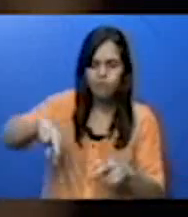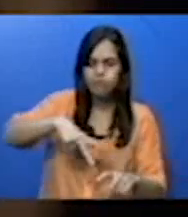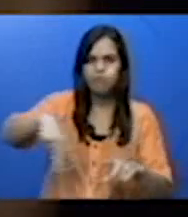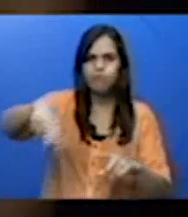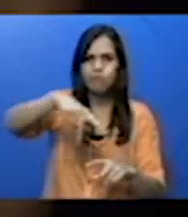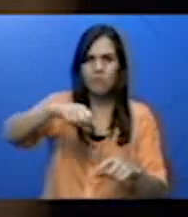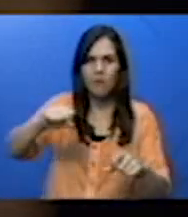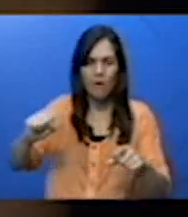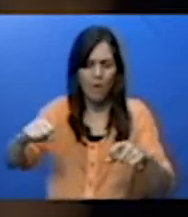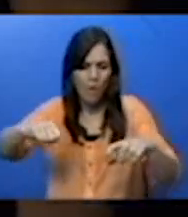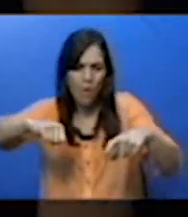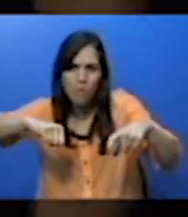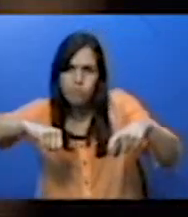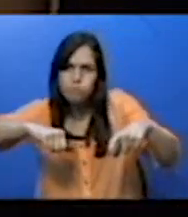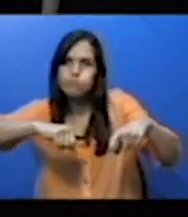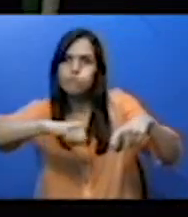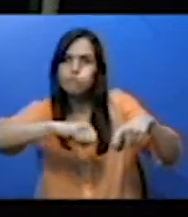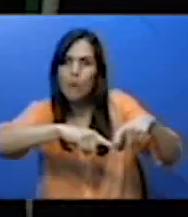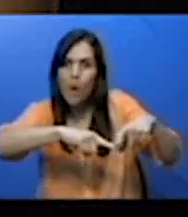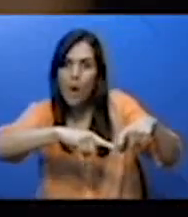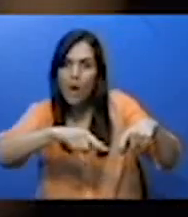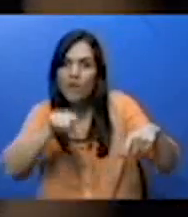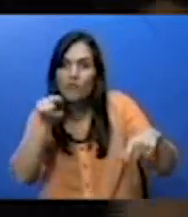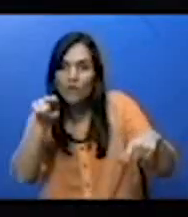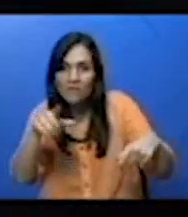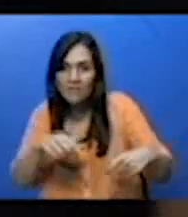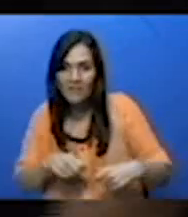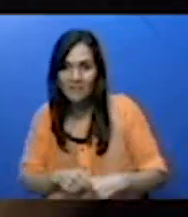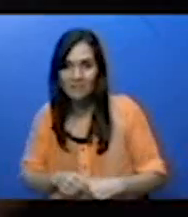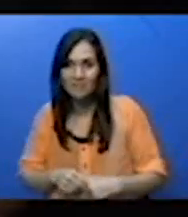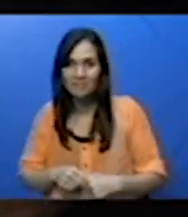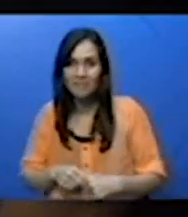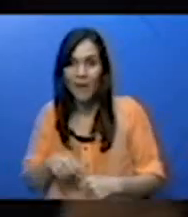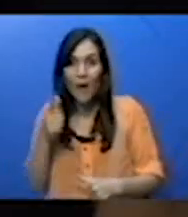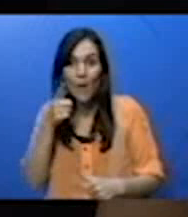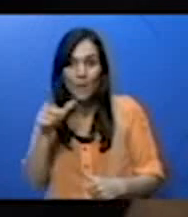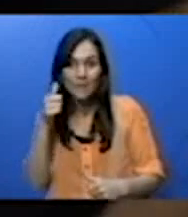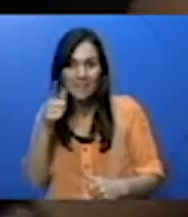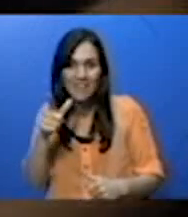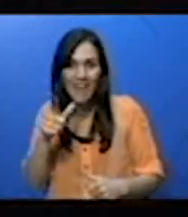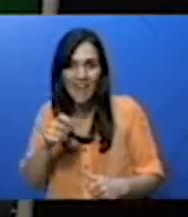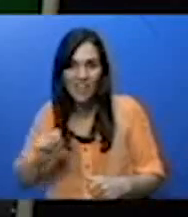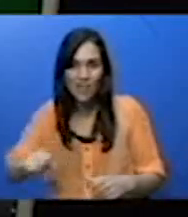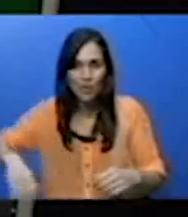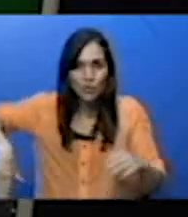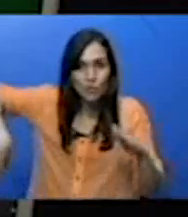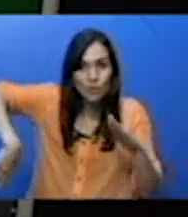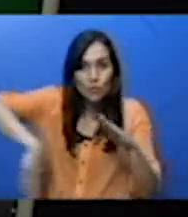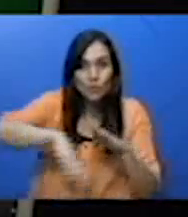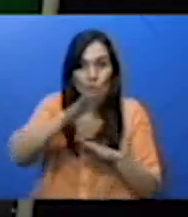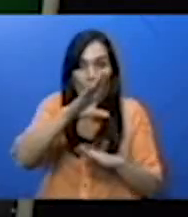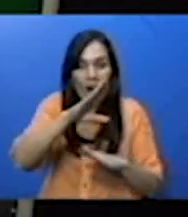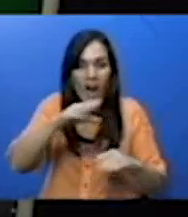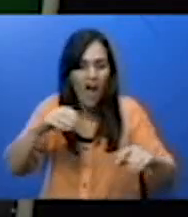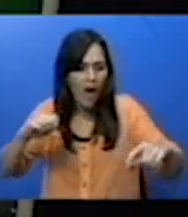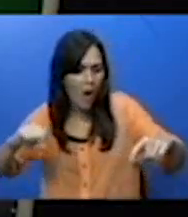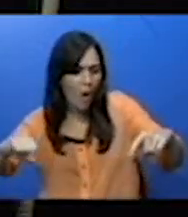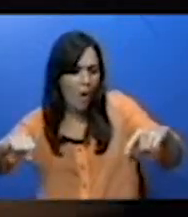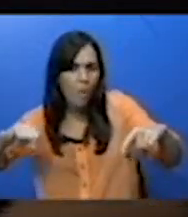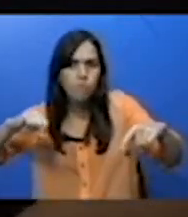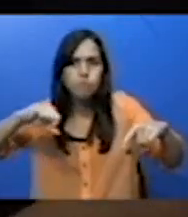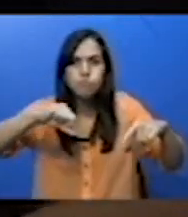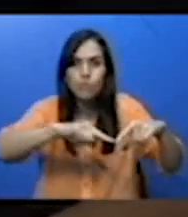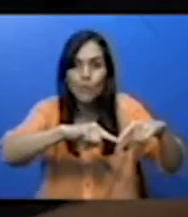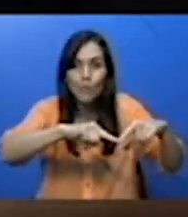do outro. Sim, e você? Você é capaz de dar um chute mágico e a bola entrar